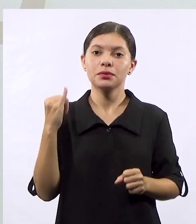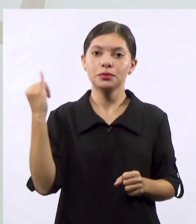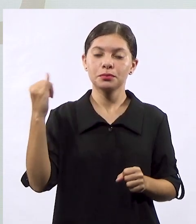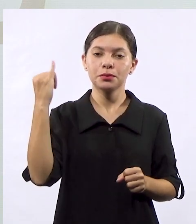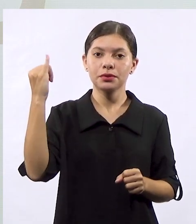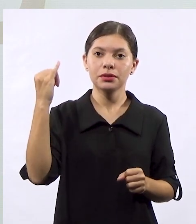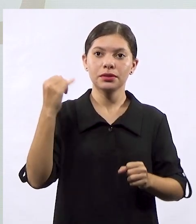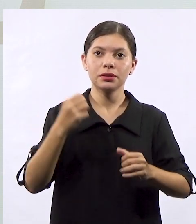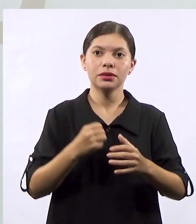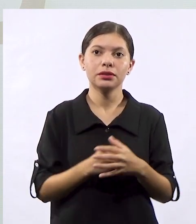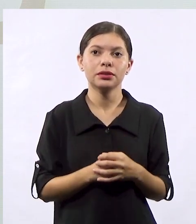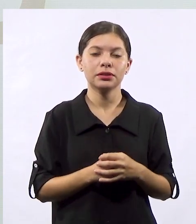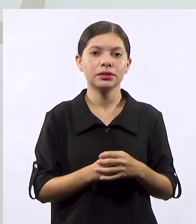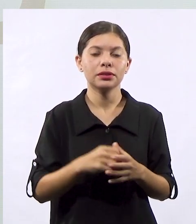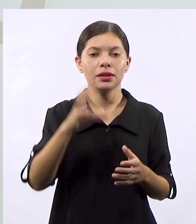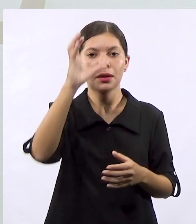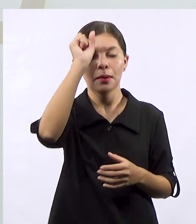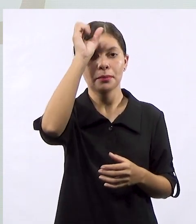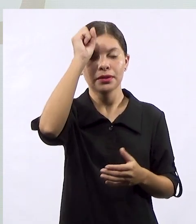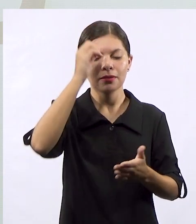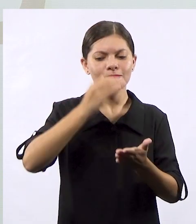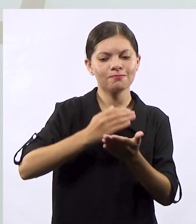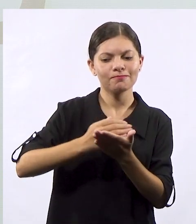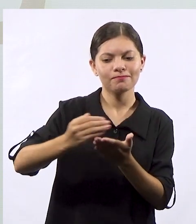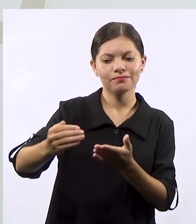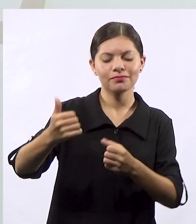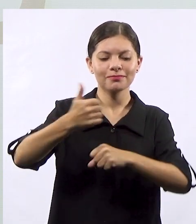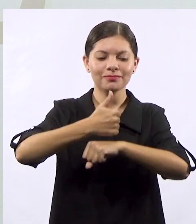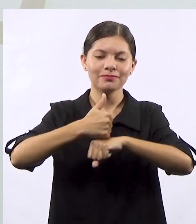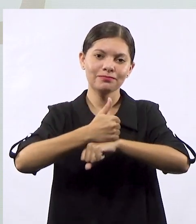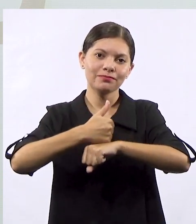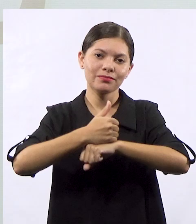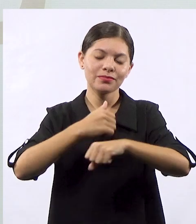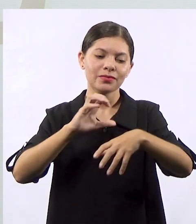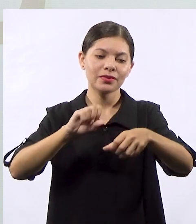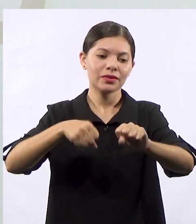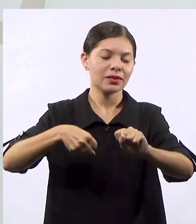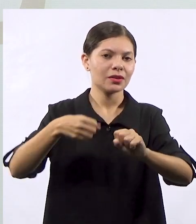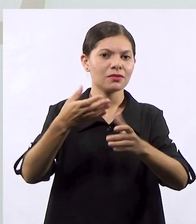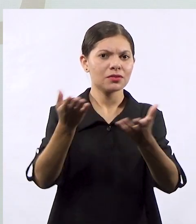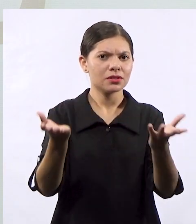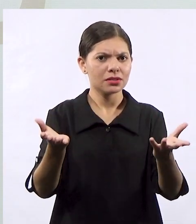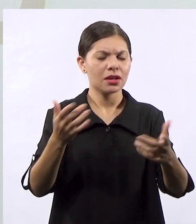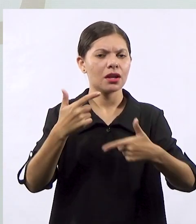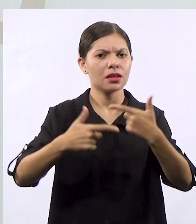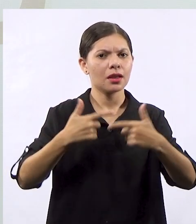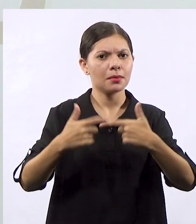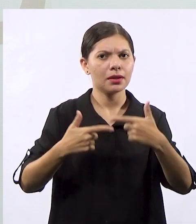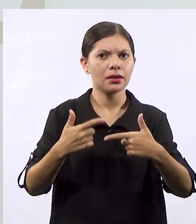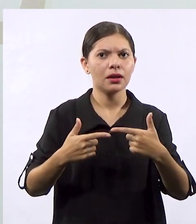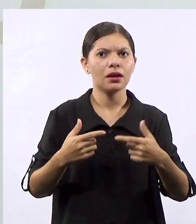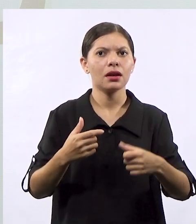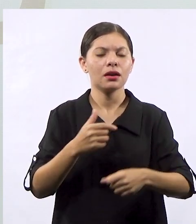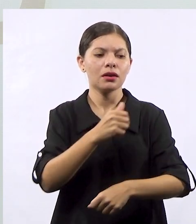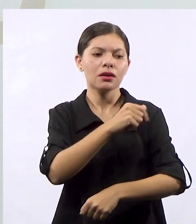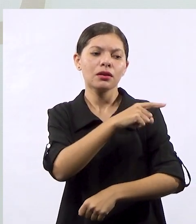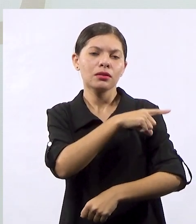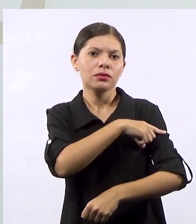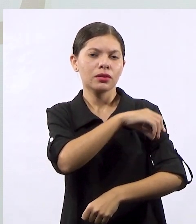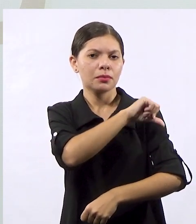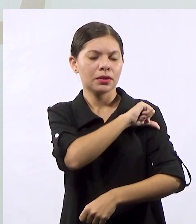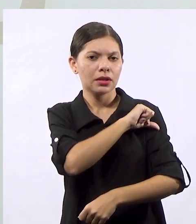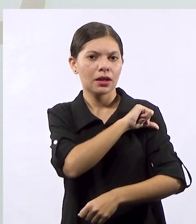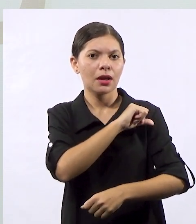Esses conceitos vão permear toda a sua atuação profissional. Então, você pode atuar desde o ensino fundamental até o